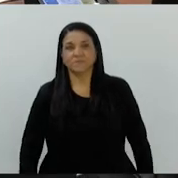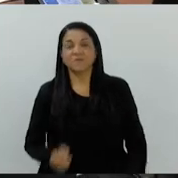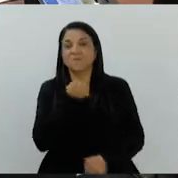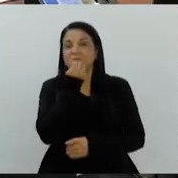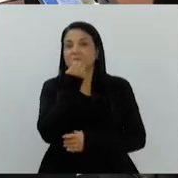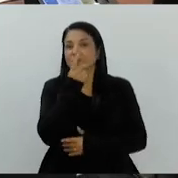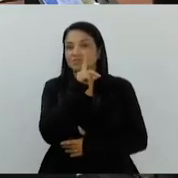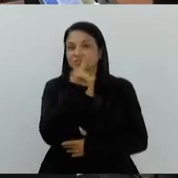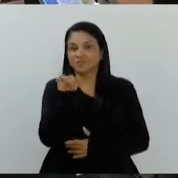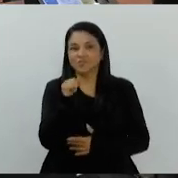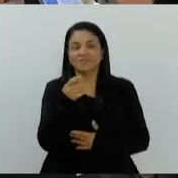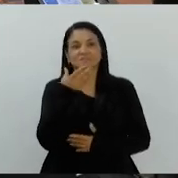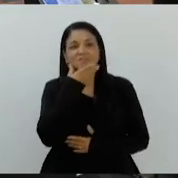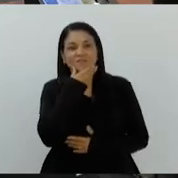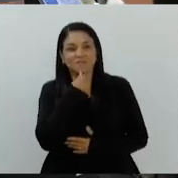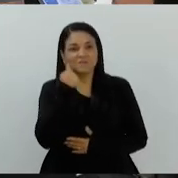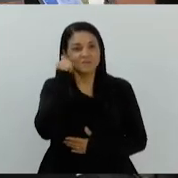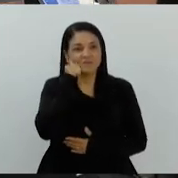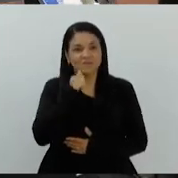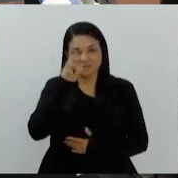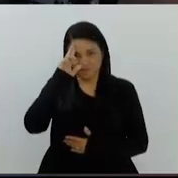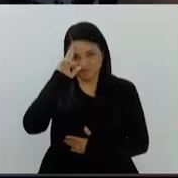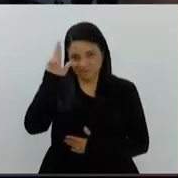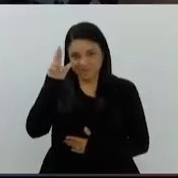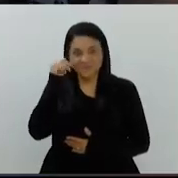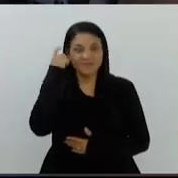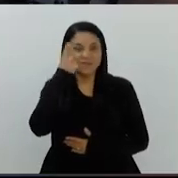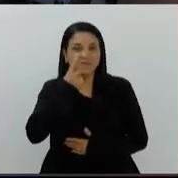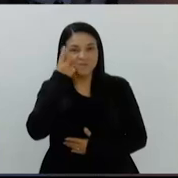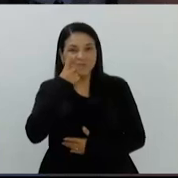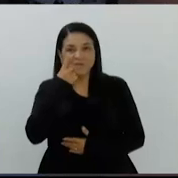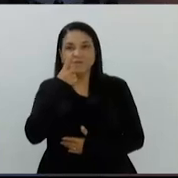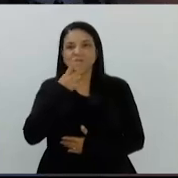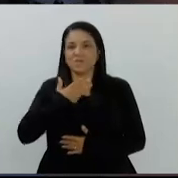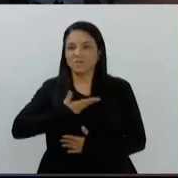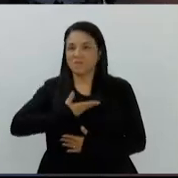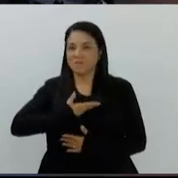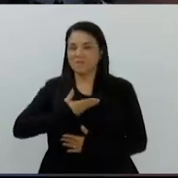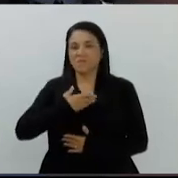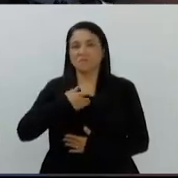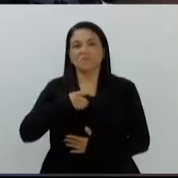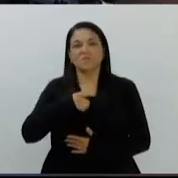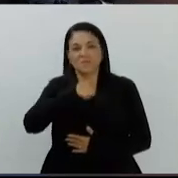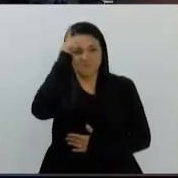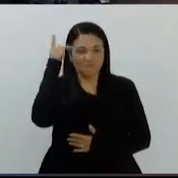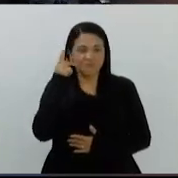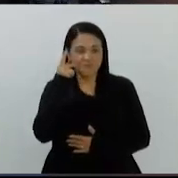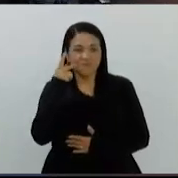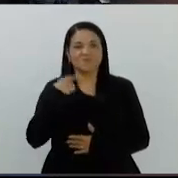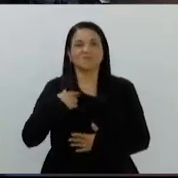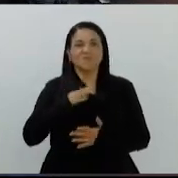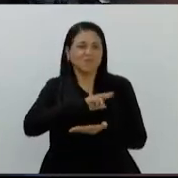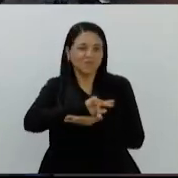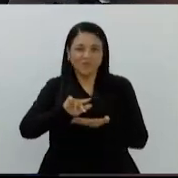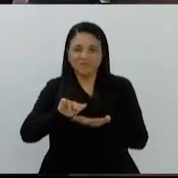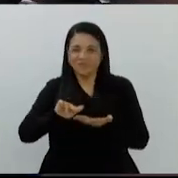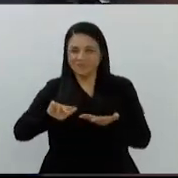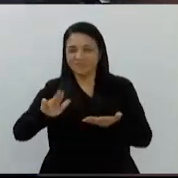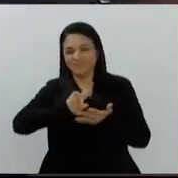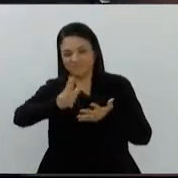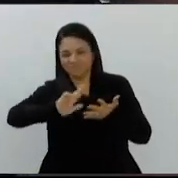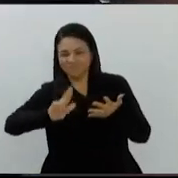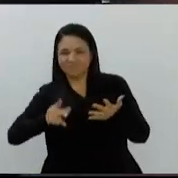Bom dia, senhoras e senhores deputados, querido amigo Luiz Paulo, deputada Marta Rocha, Dani Monteiro, Carlos Mink,